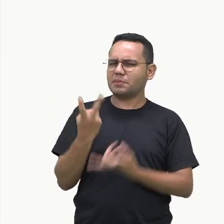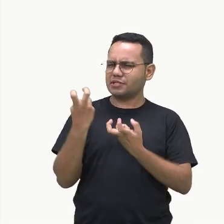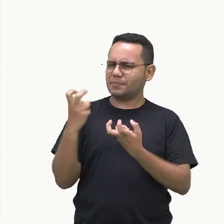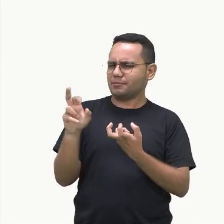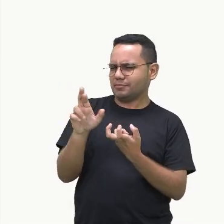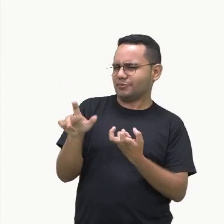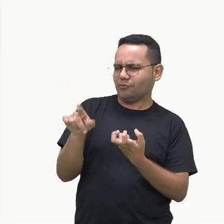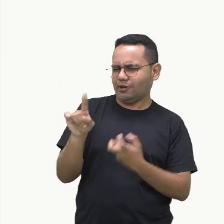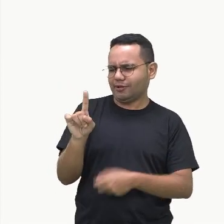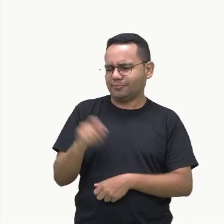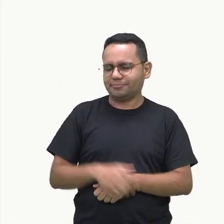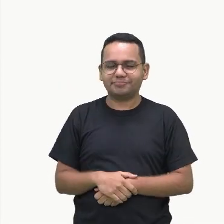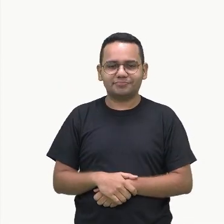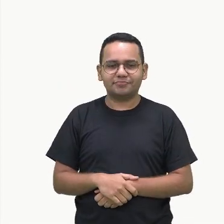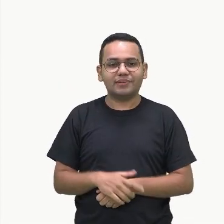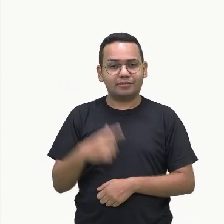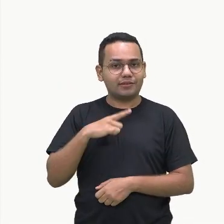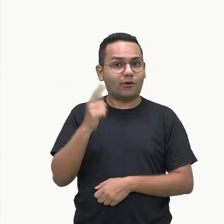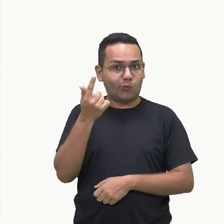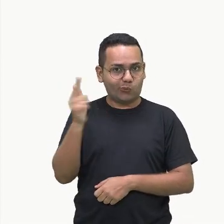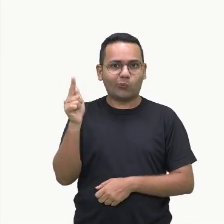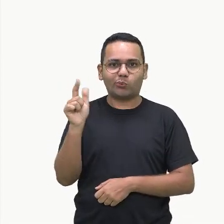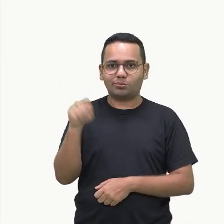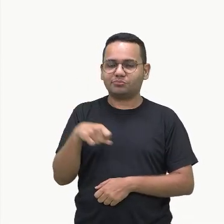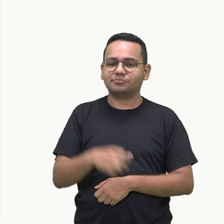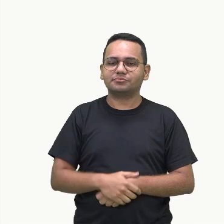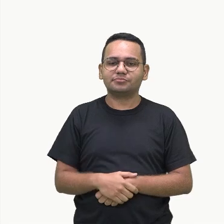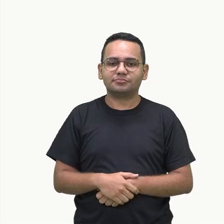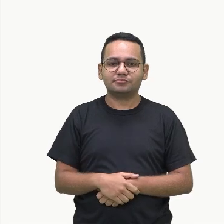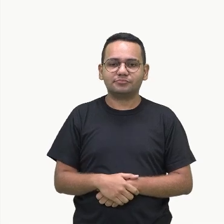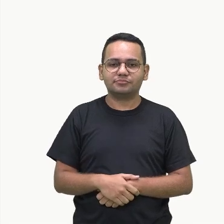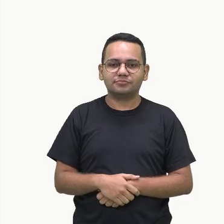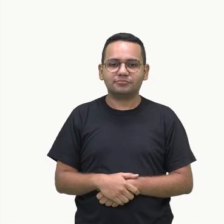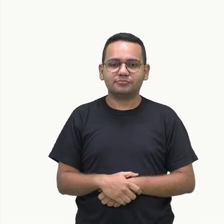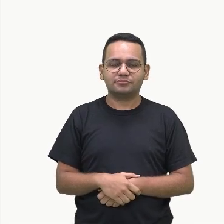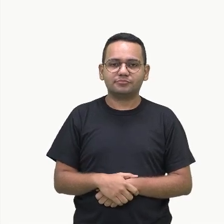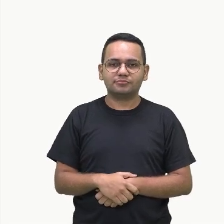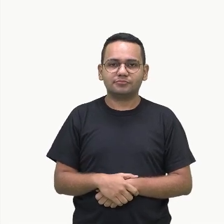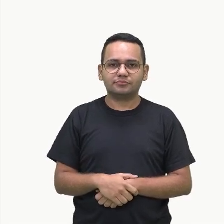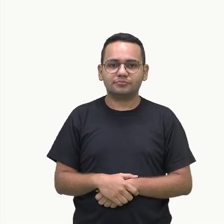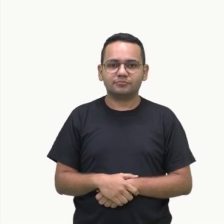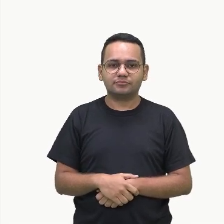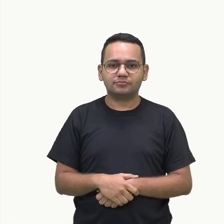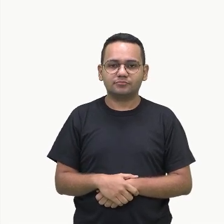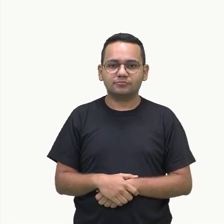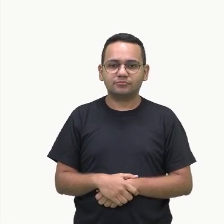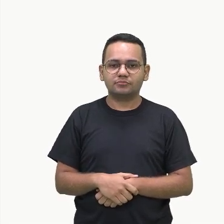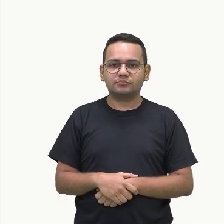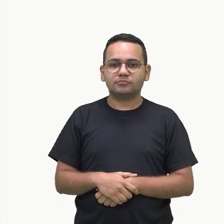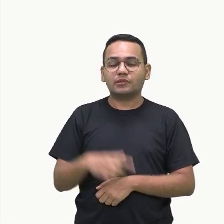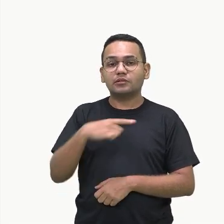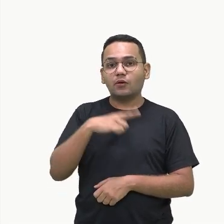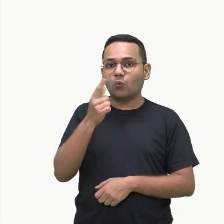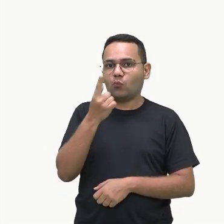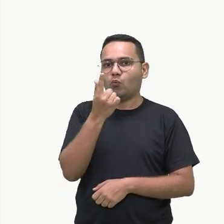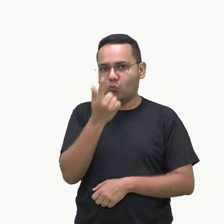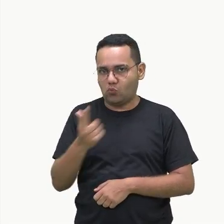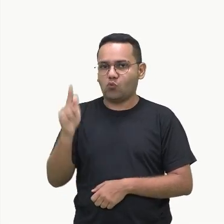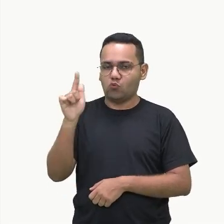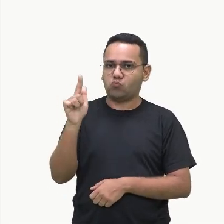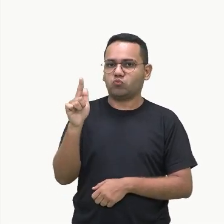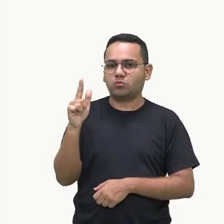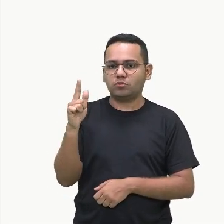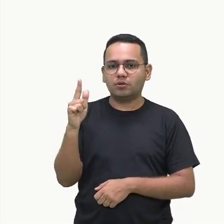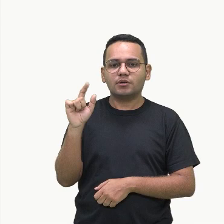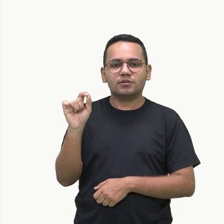que não. Aí nessa região interna ainda, que eu sinalizei para vocês, há um outro par de ângulo que se